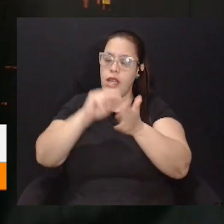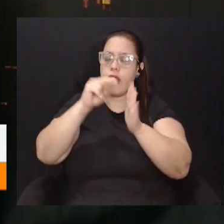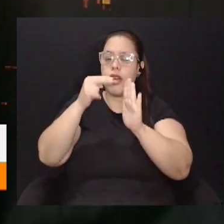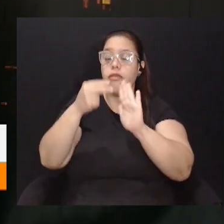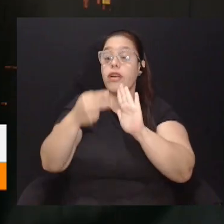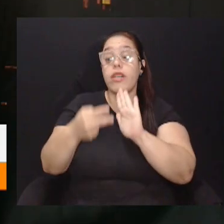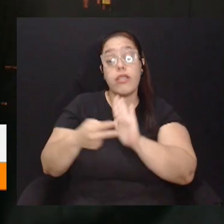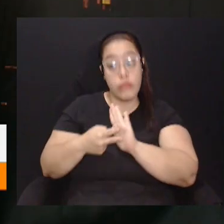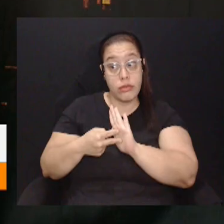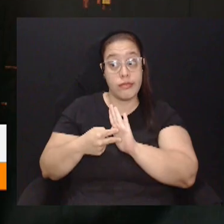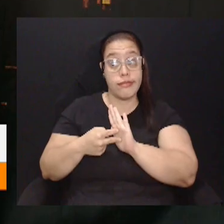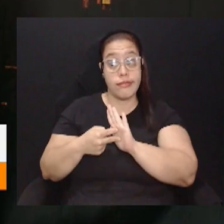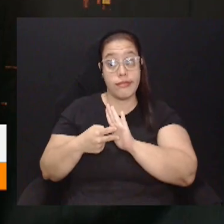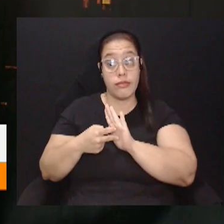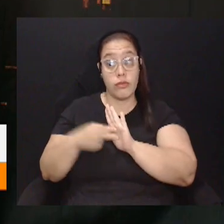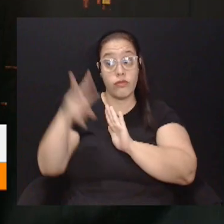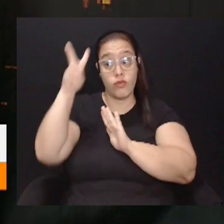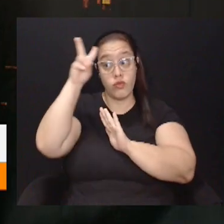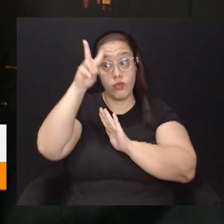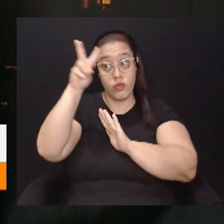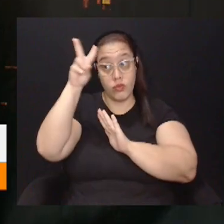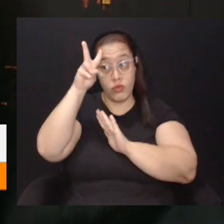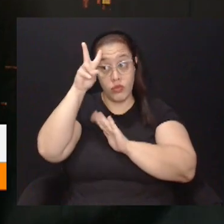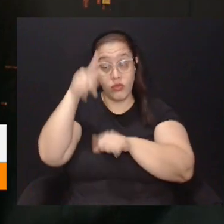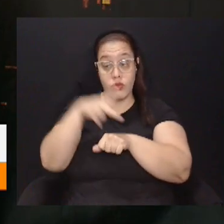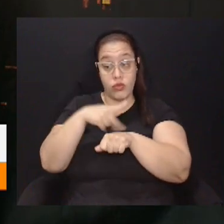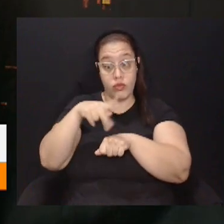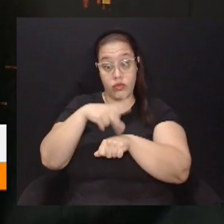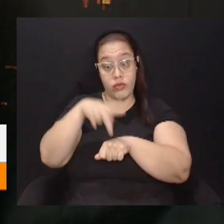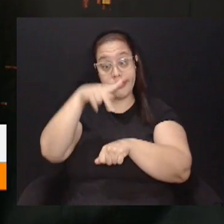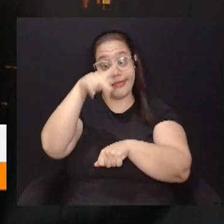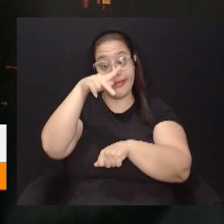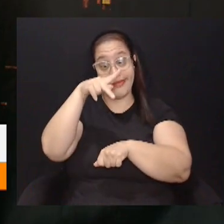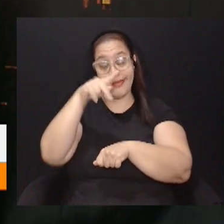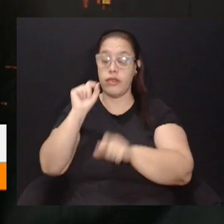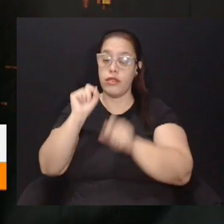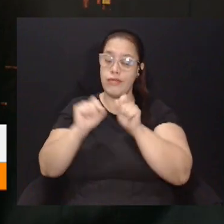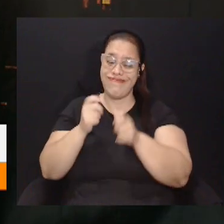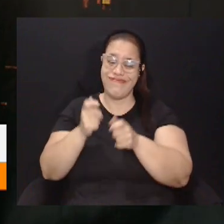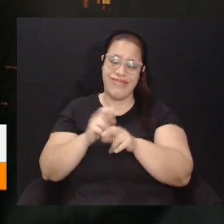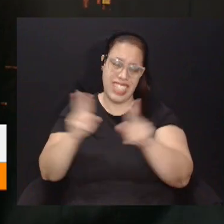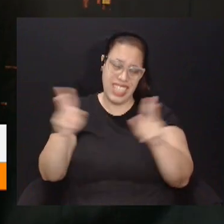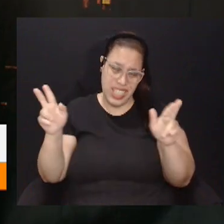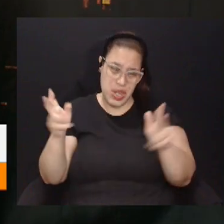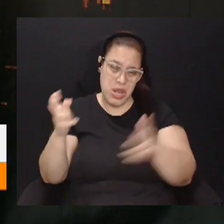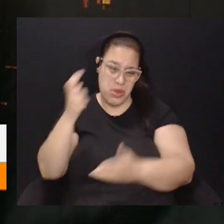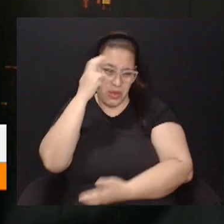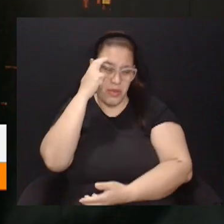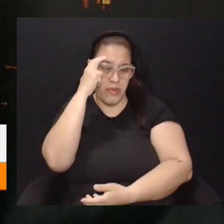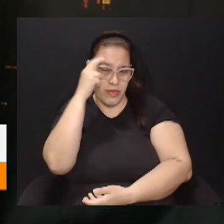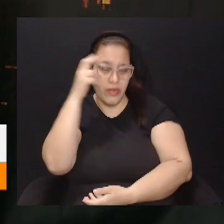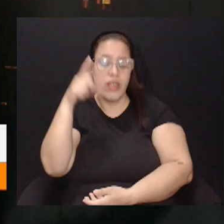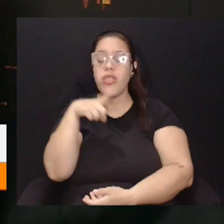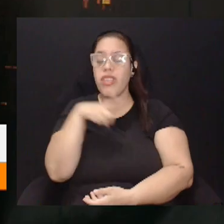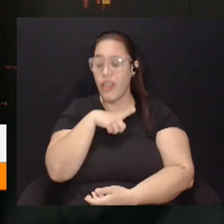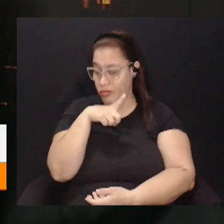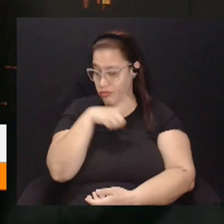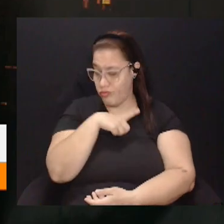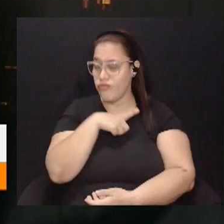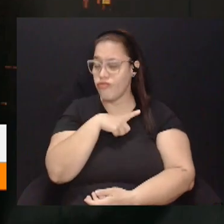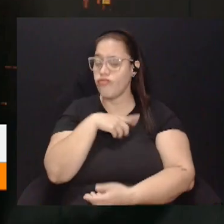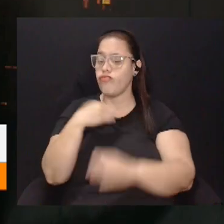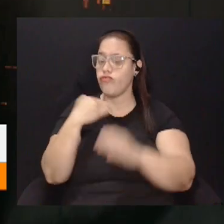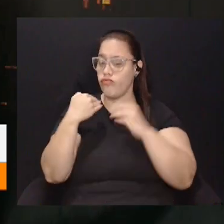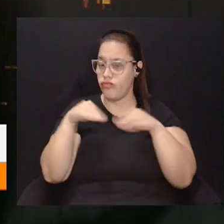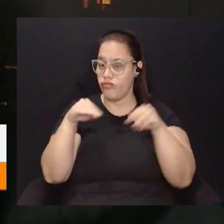ressignificando as tradições na Páscoa, mesmo com tantas diferenças culturais, existe a mensagem de